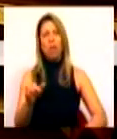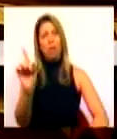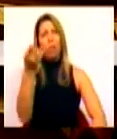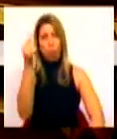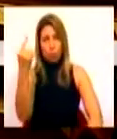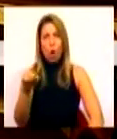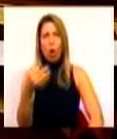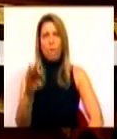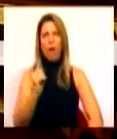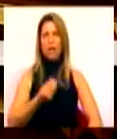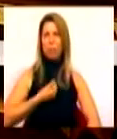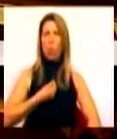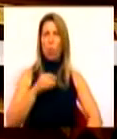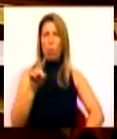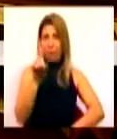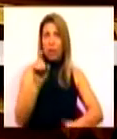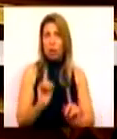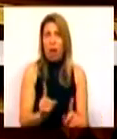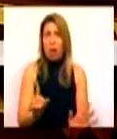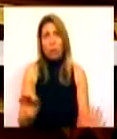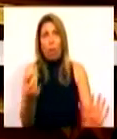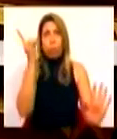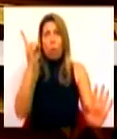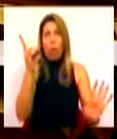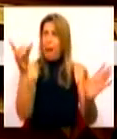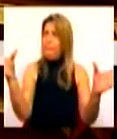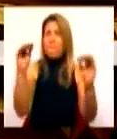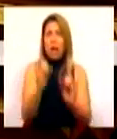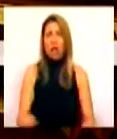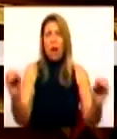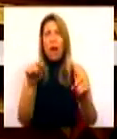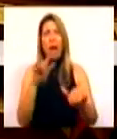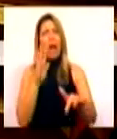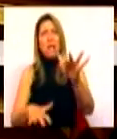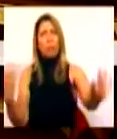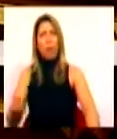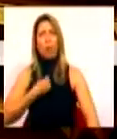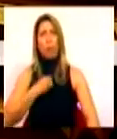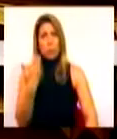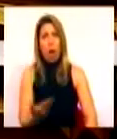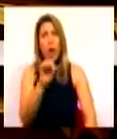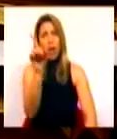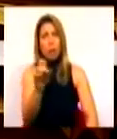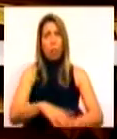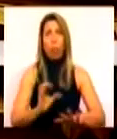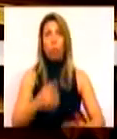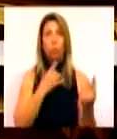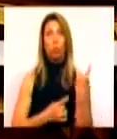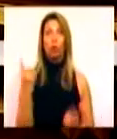se preocupa com essa questão? Será que mais ninguém nesta Assembleia se preocupa com essa questão? É muito